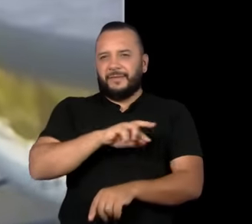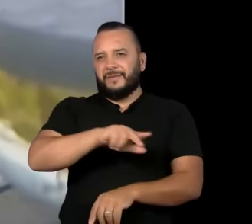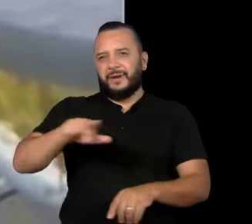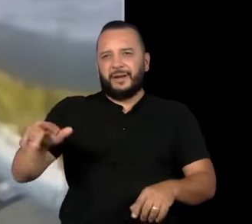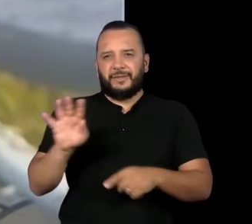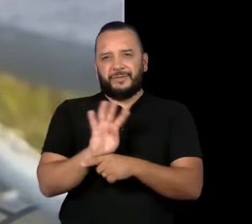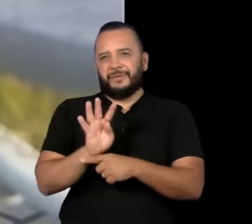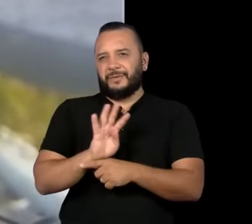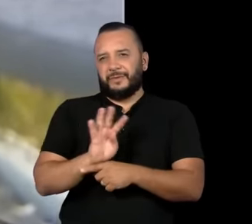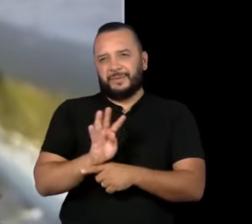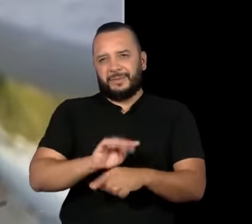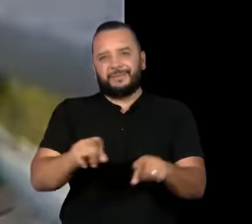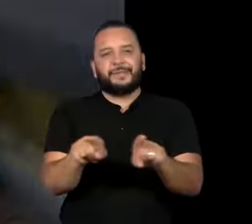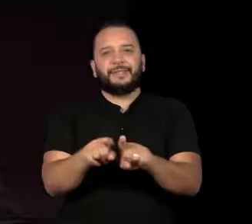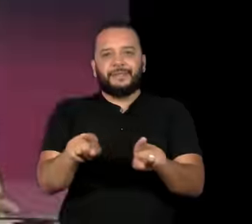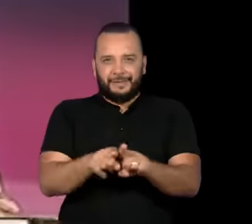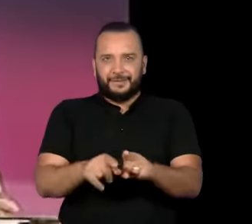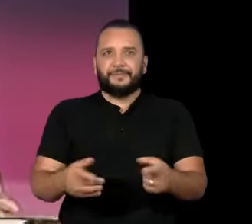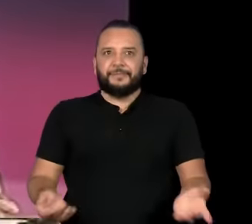filmes.